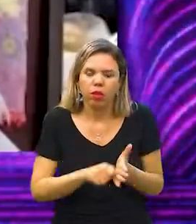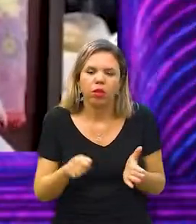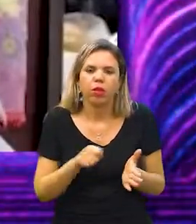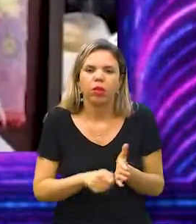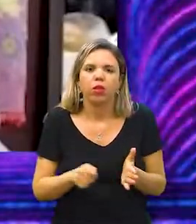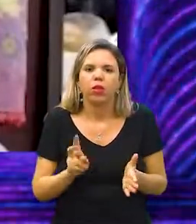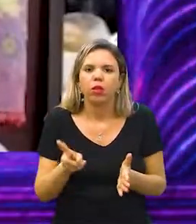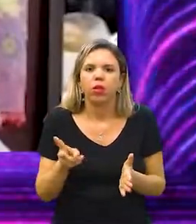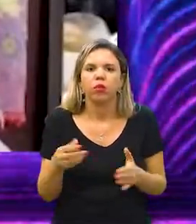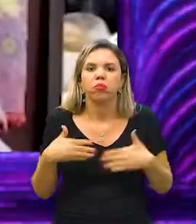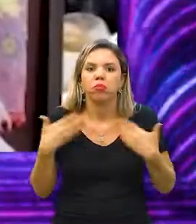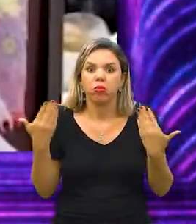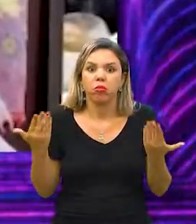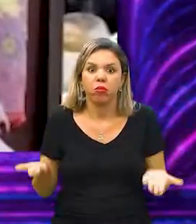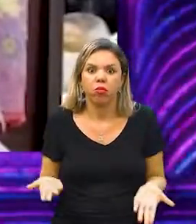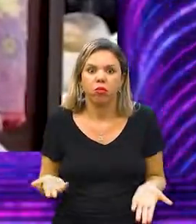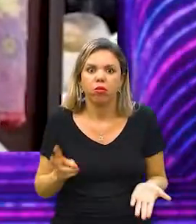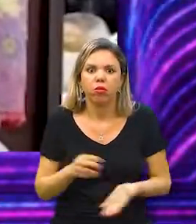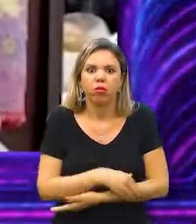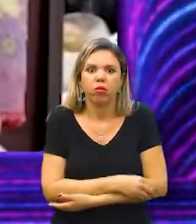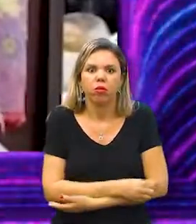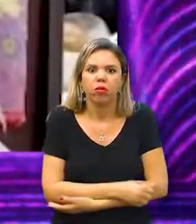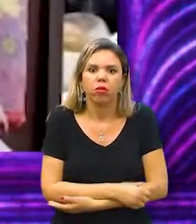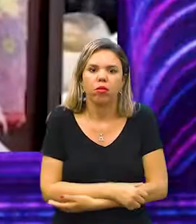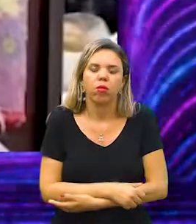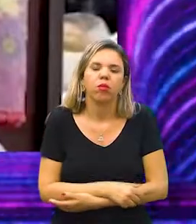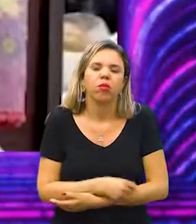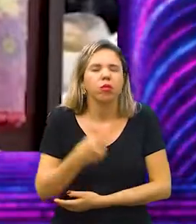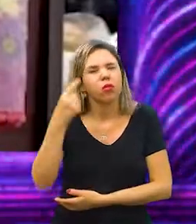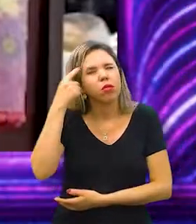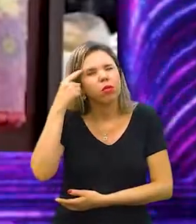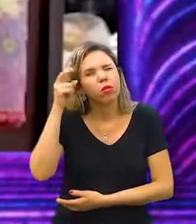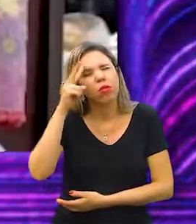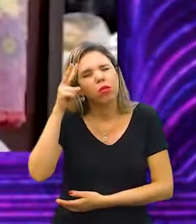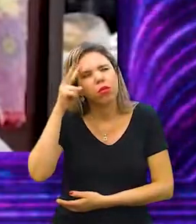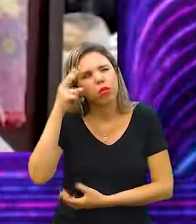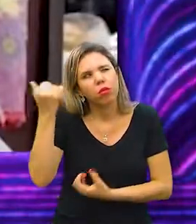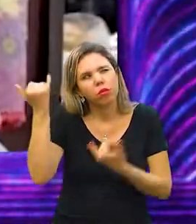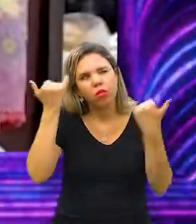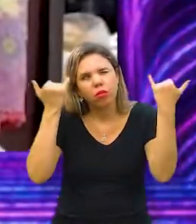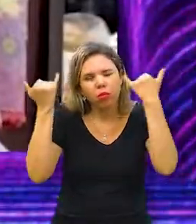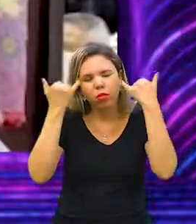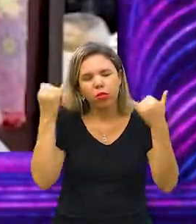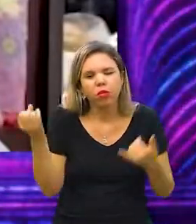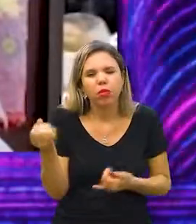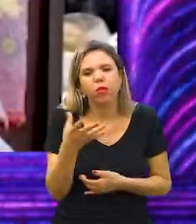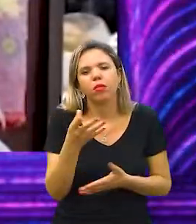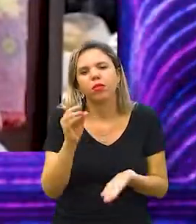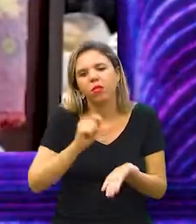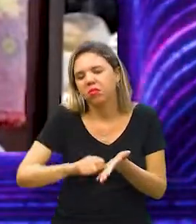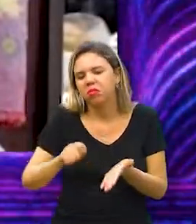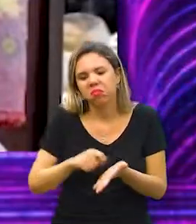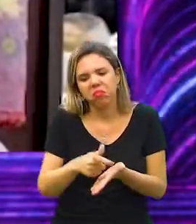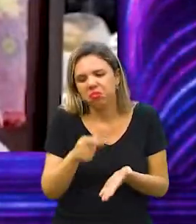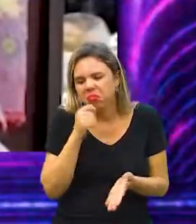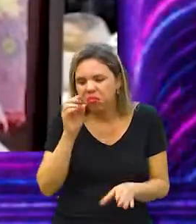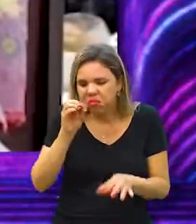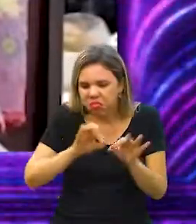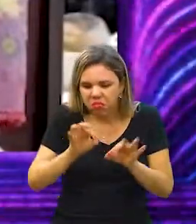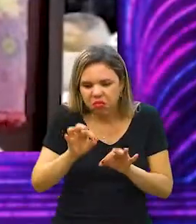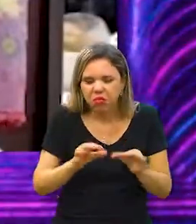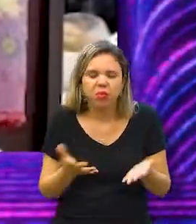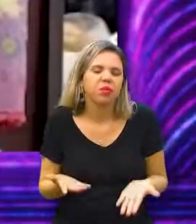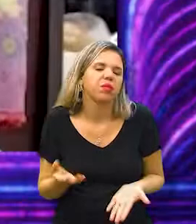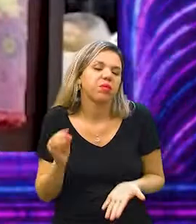durante a escrita, eu sempre me surpreendo, porque sempre vem um insight, sempre vem uma informação nova que não tinha